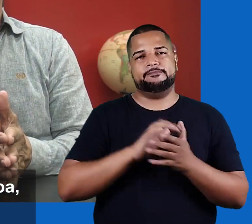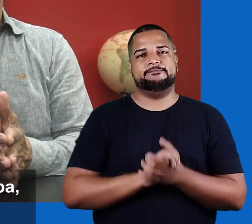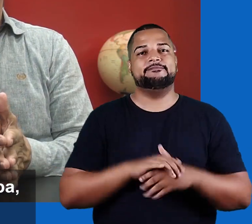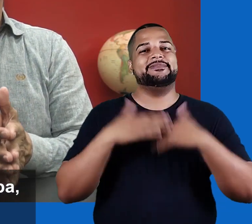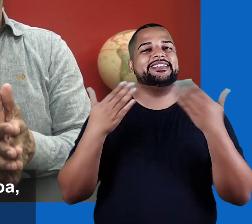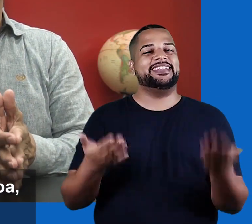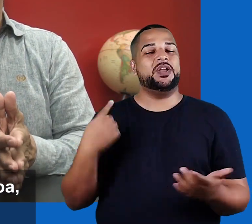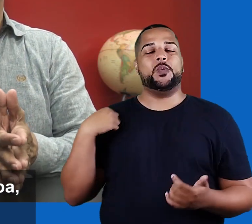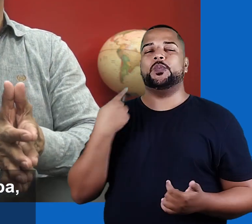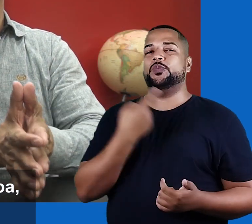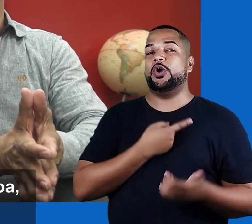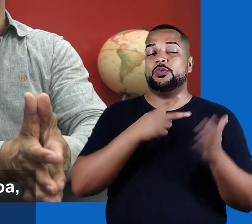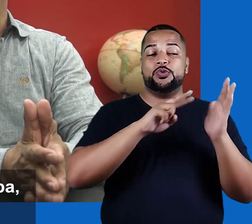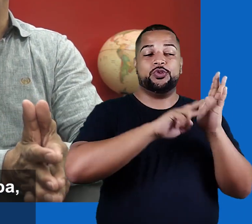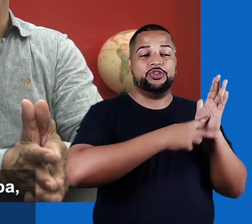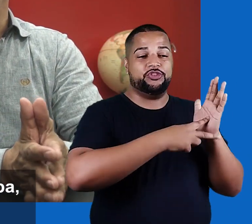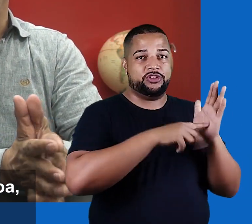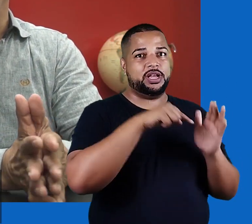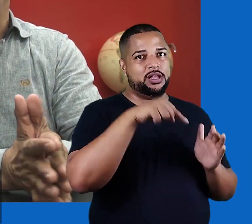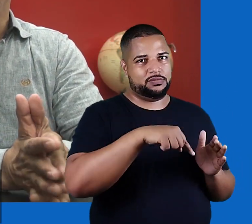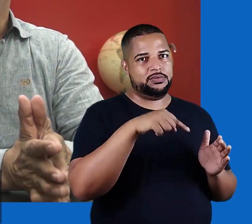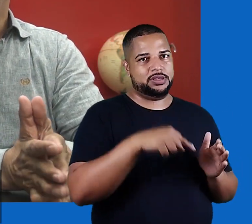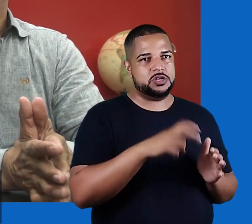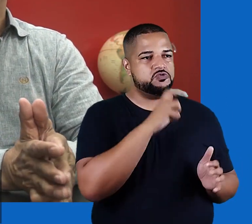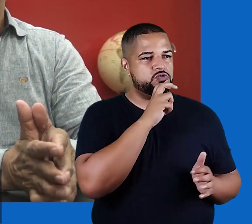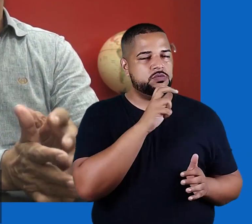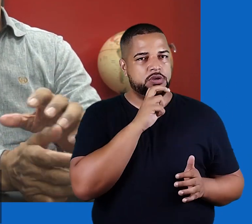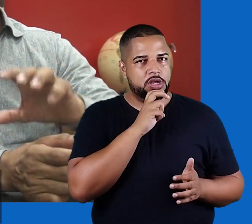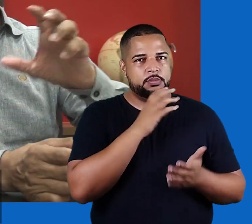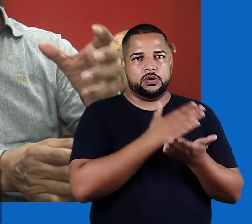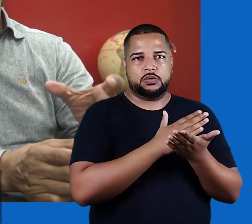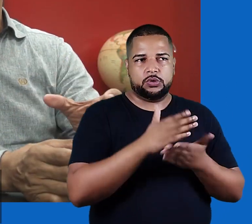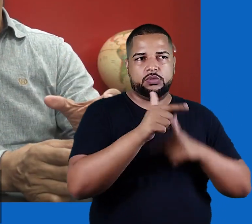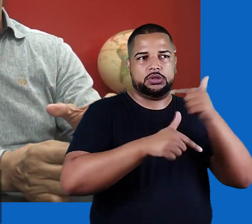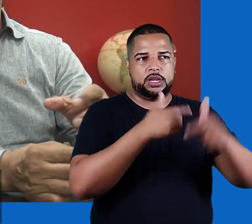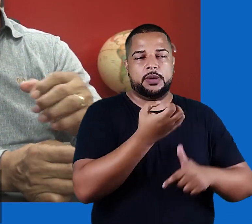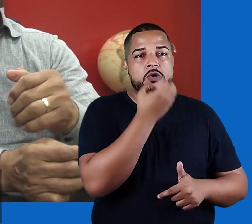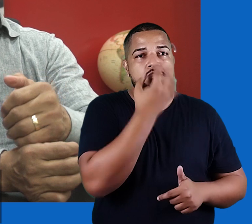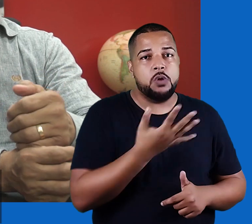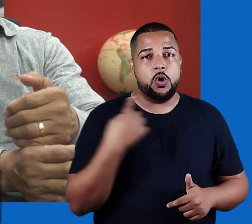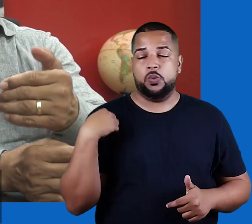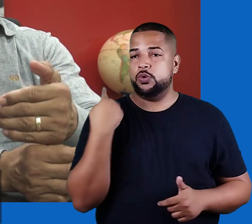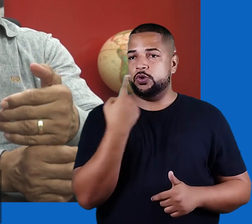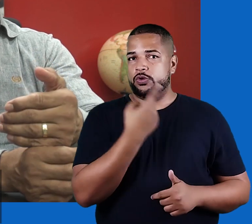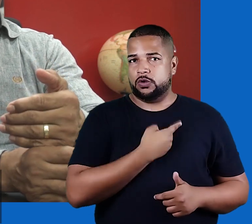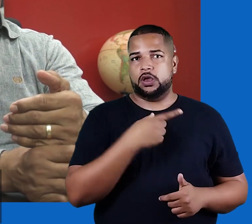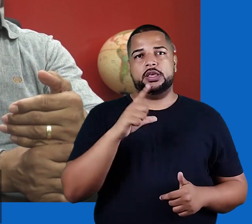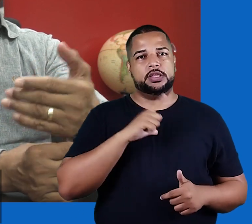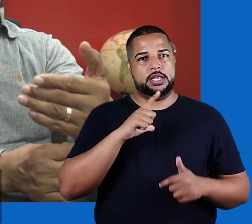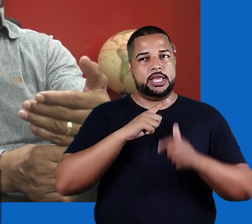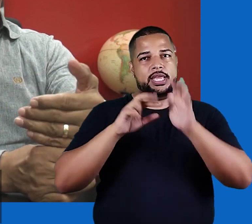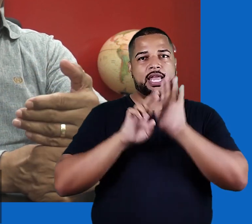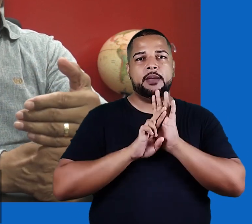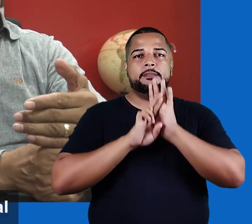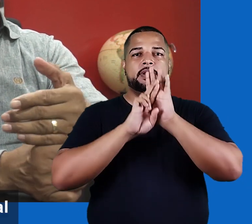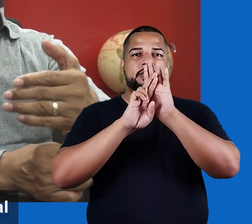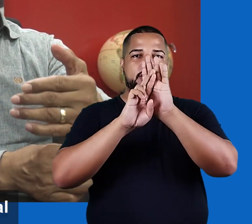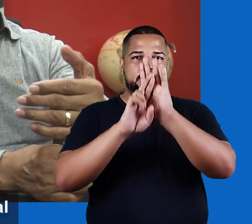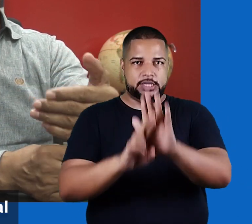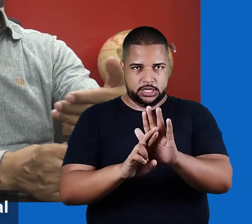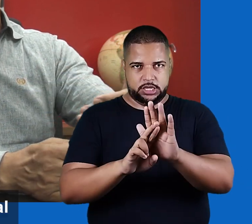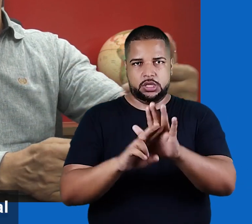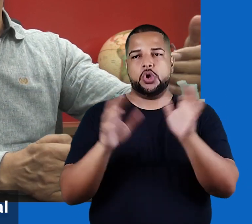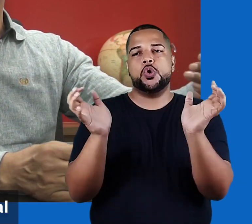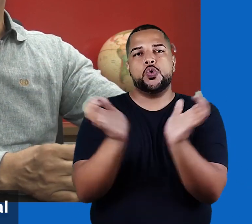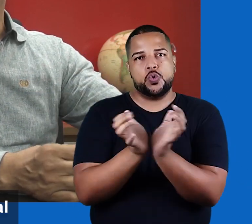que nós, de Sorocaba, que com esse sindicato fizemos um bom trabalho, nós já fomos cotados e indicados para